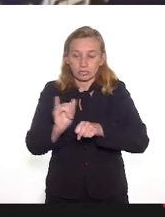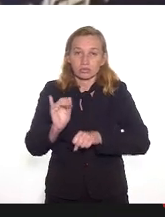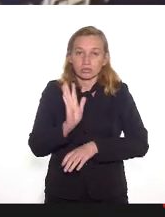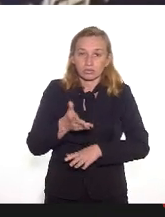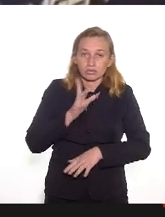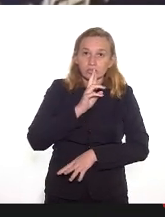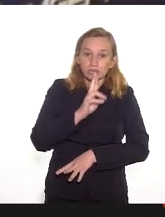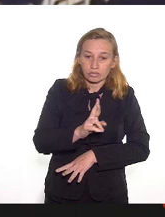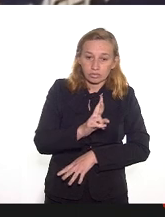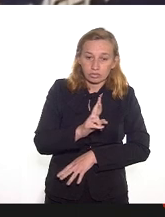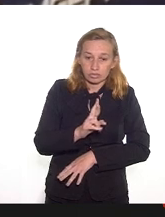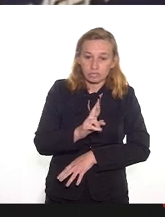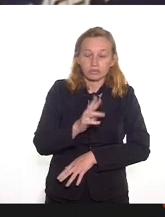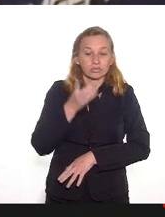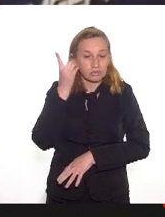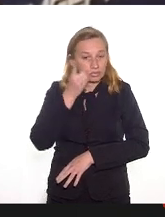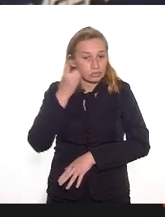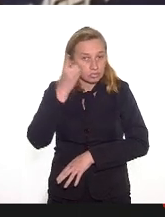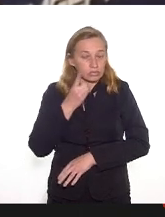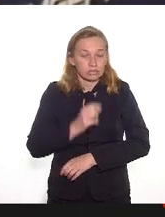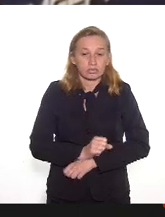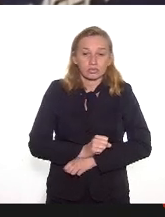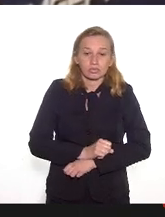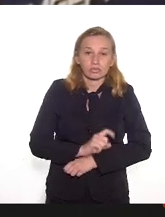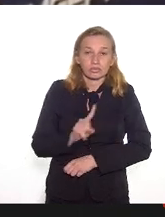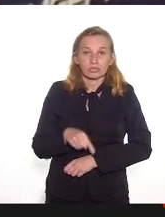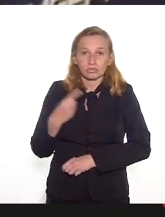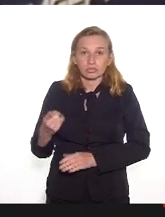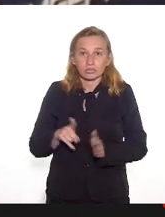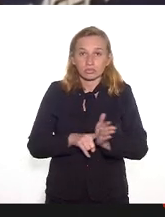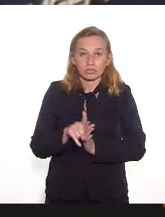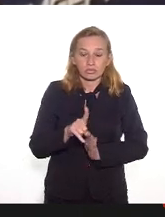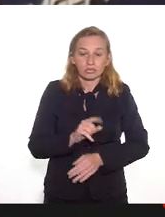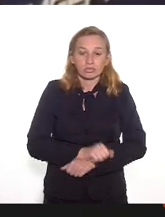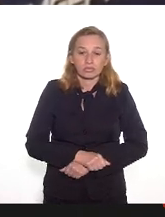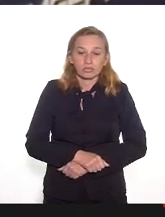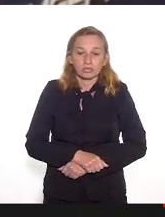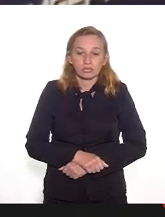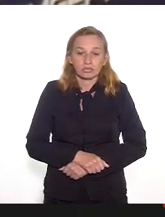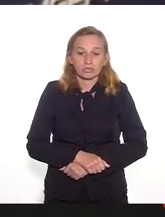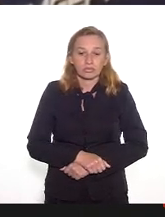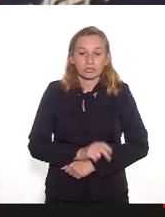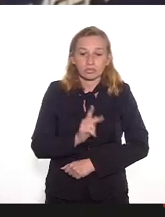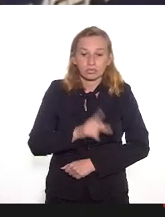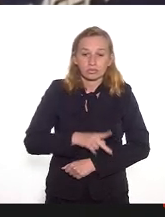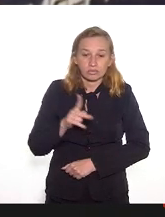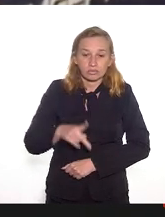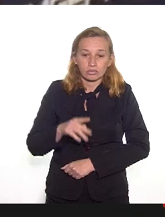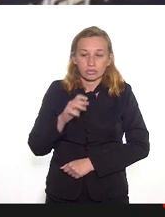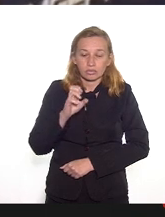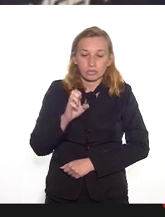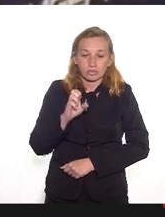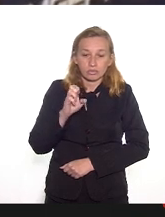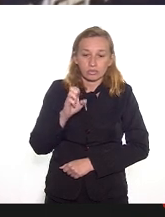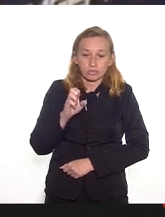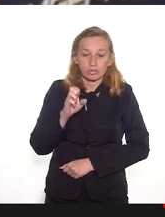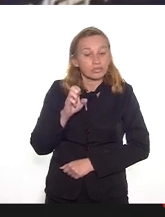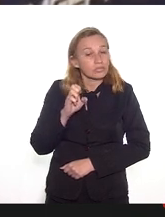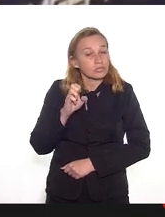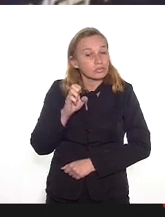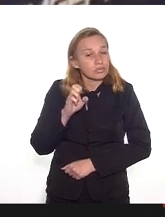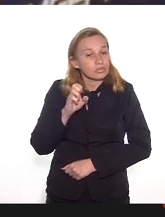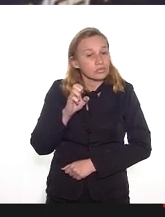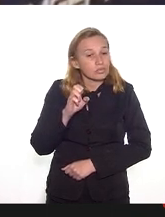isso eu respondi o deputado. E a outra pergunta do professor Heitor Mendes,